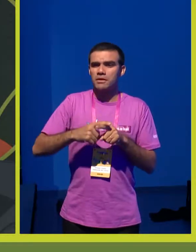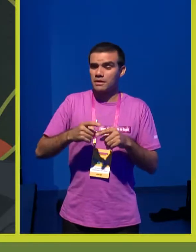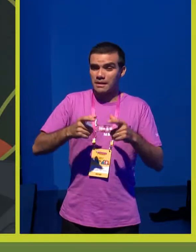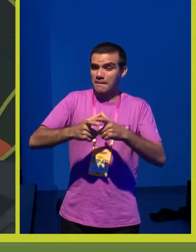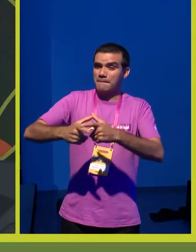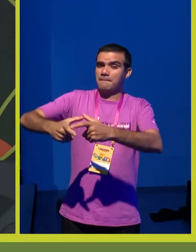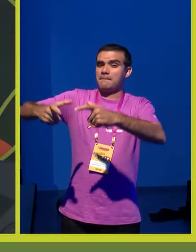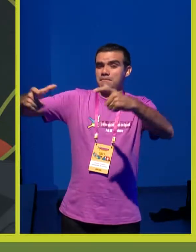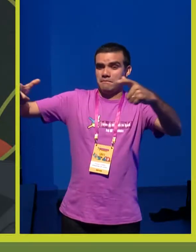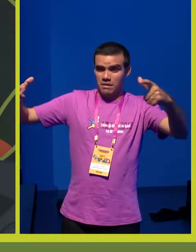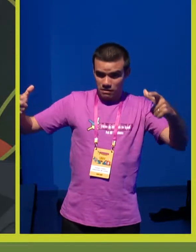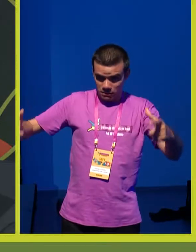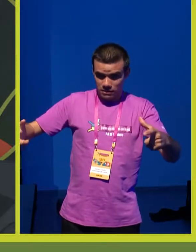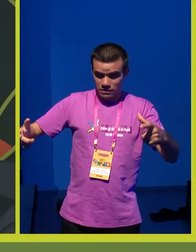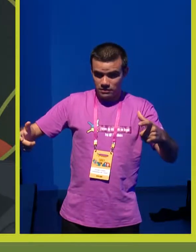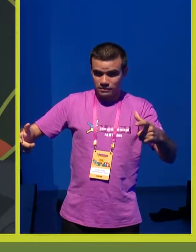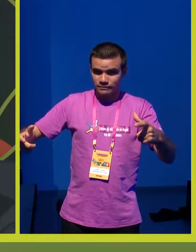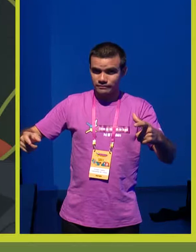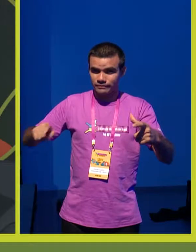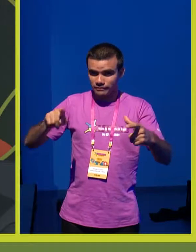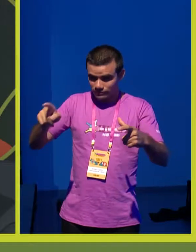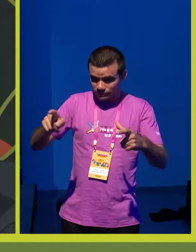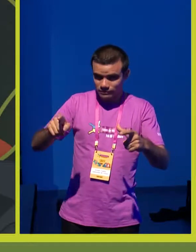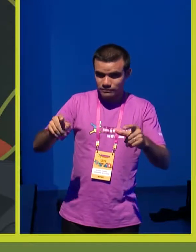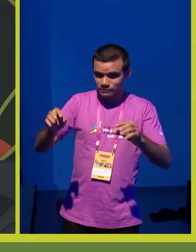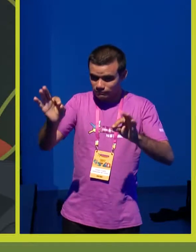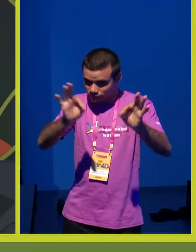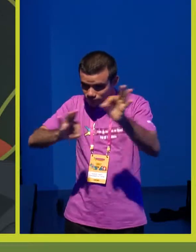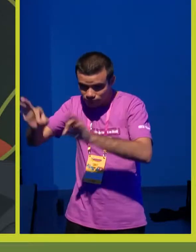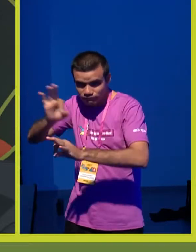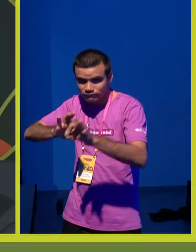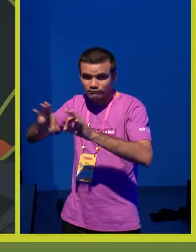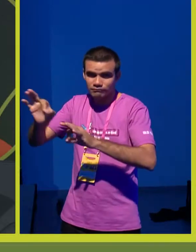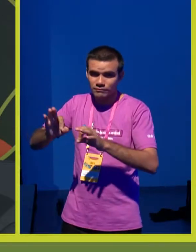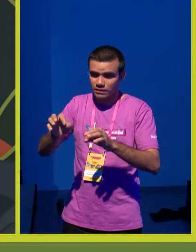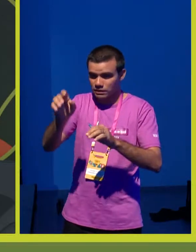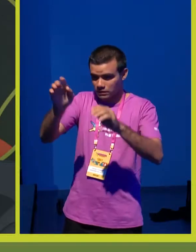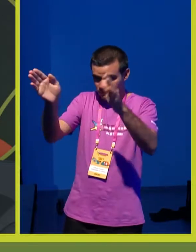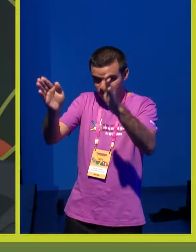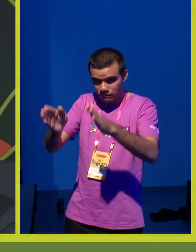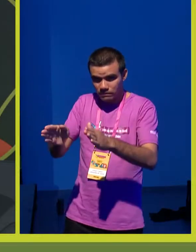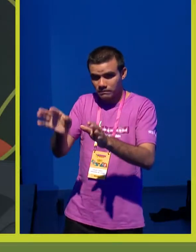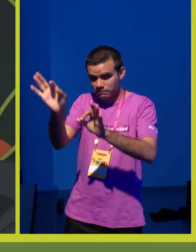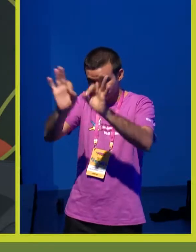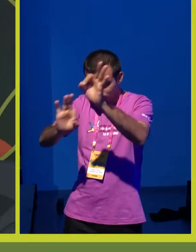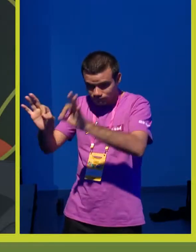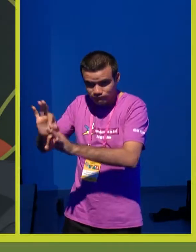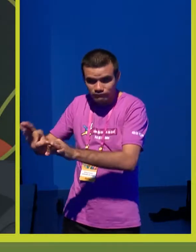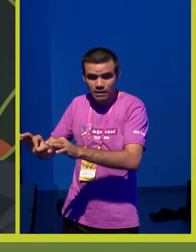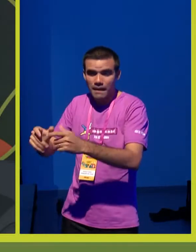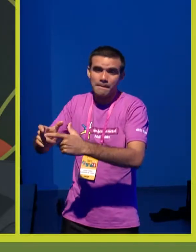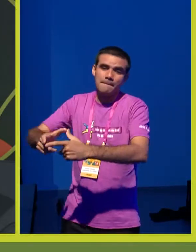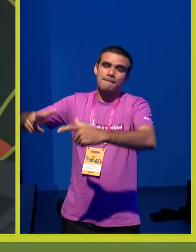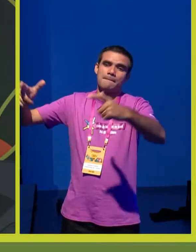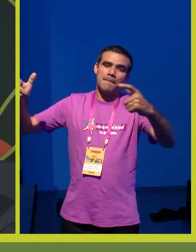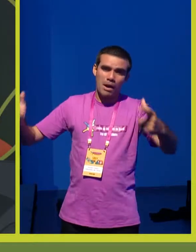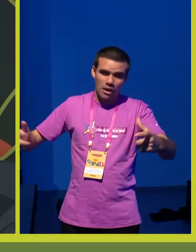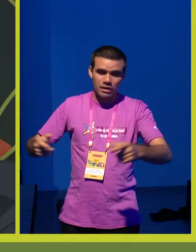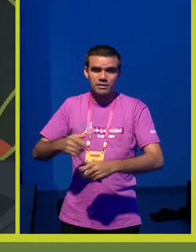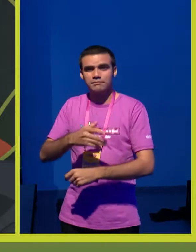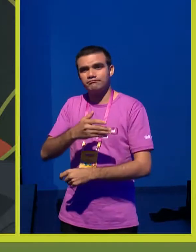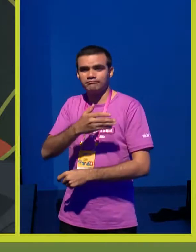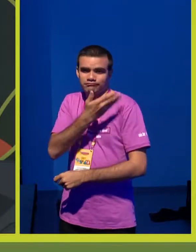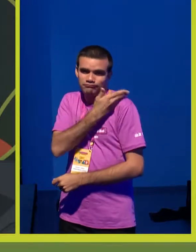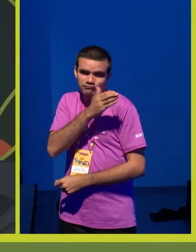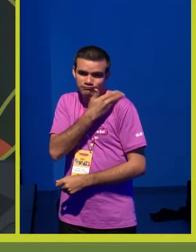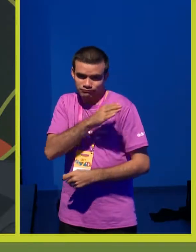massa que foi usada para modelagem para definição de modelo é uma massa preconceito